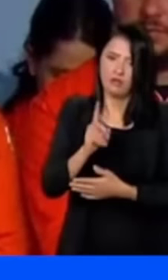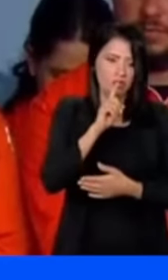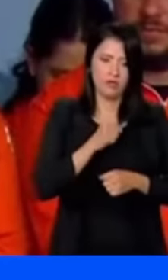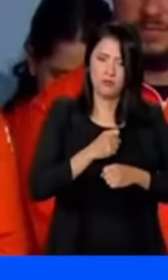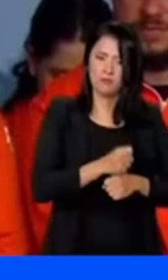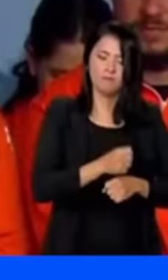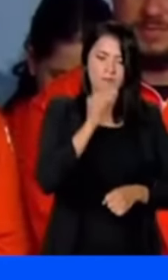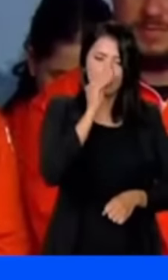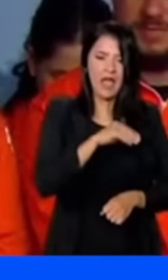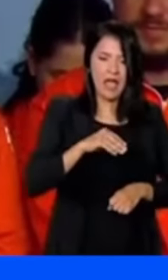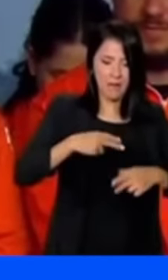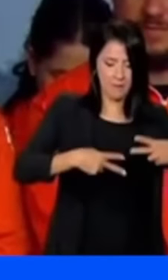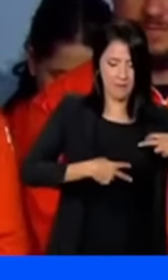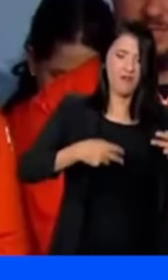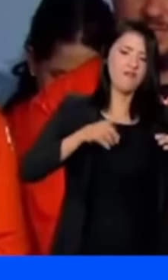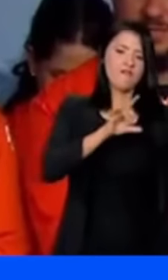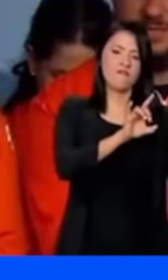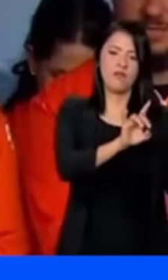e petroleiras,